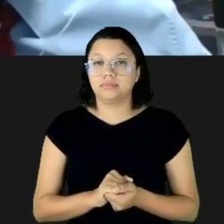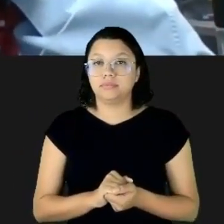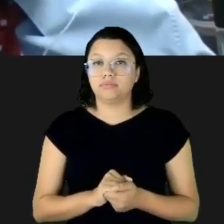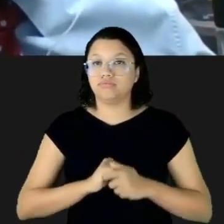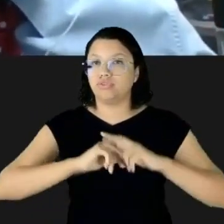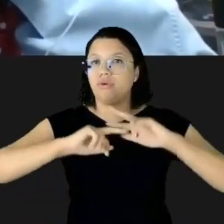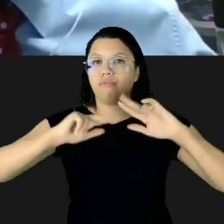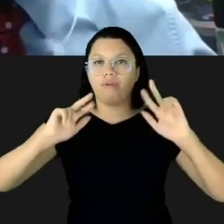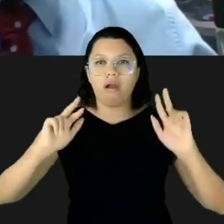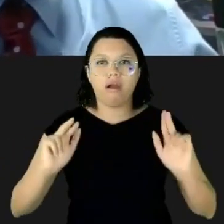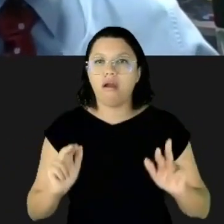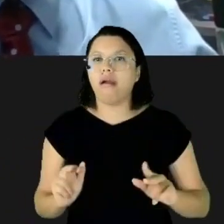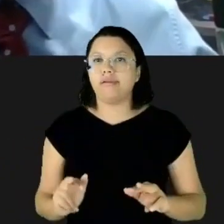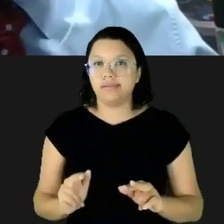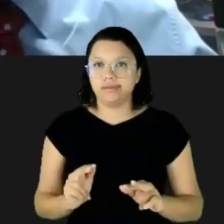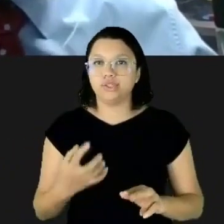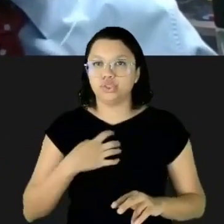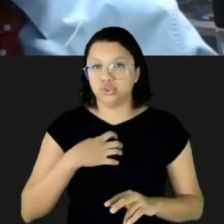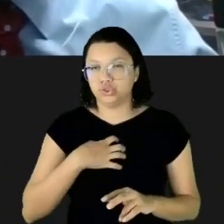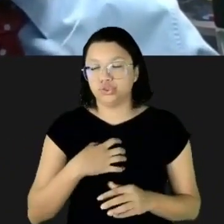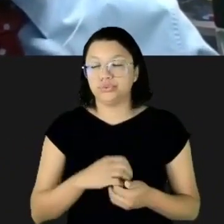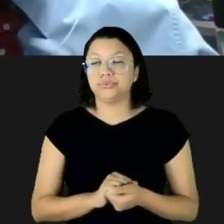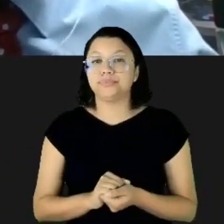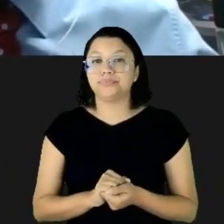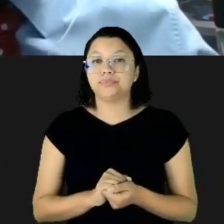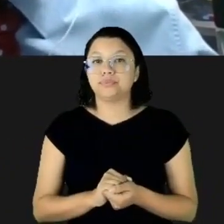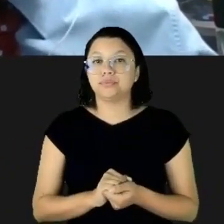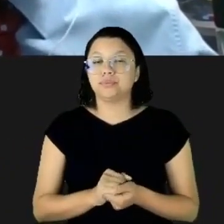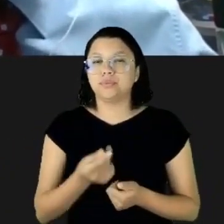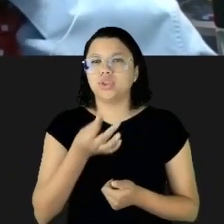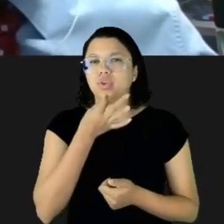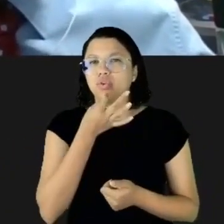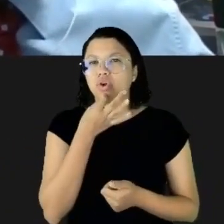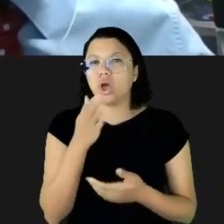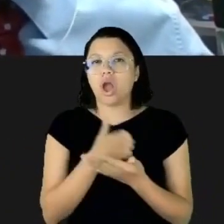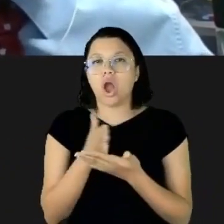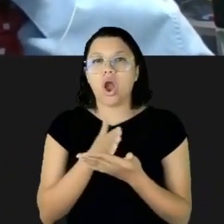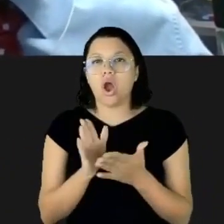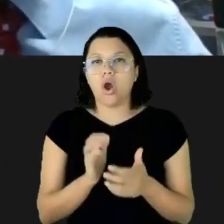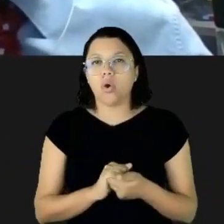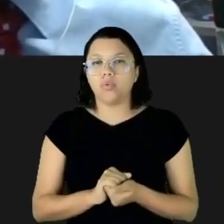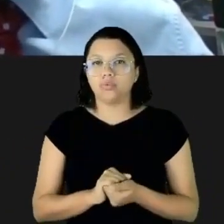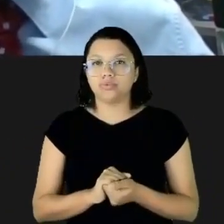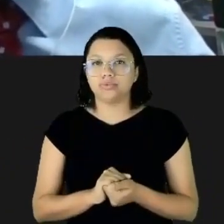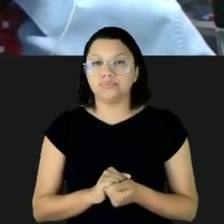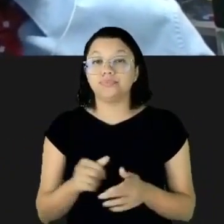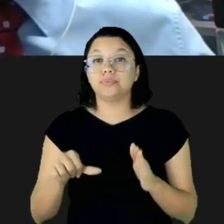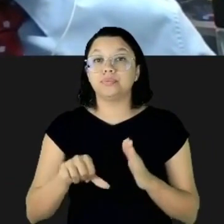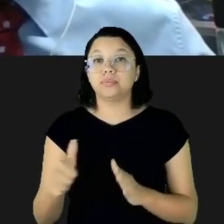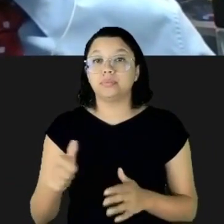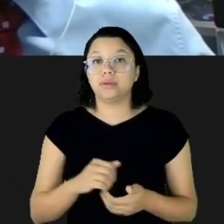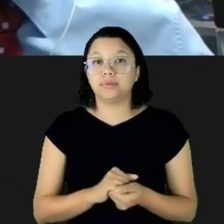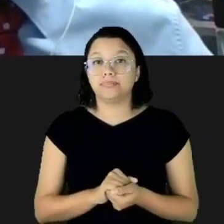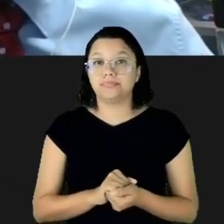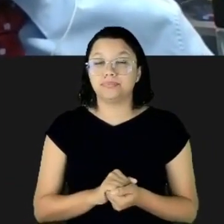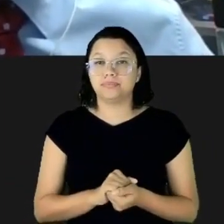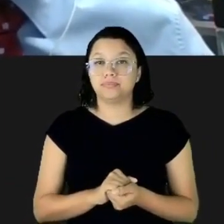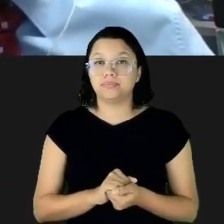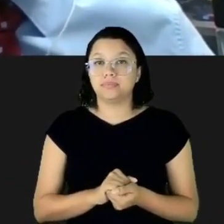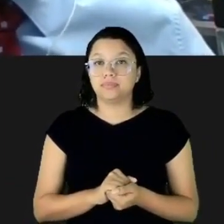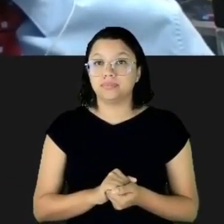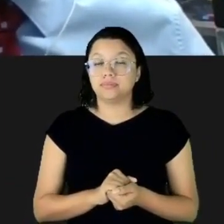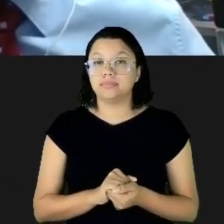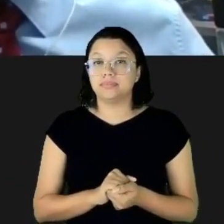diversos parâmetros eu vou comentar algumas aqui a primeira delas